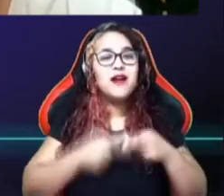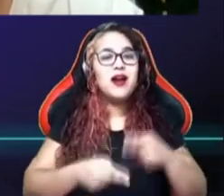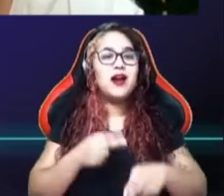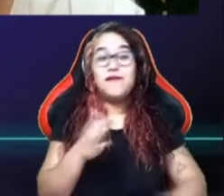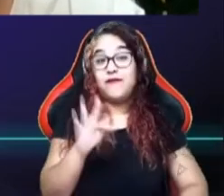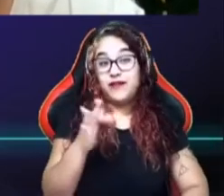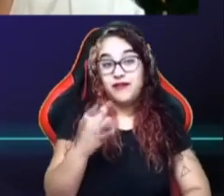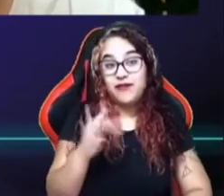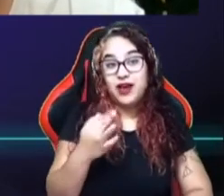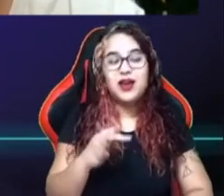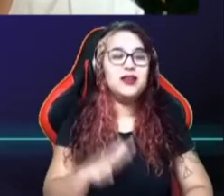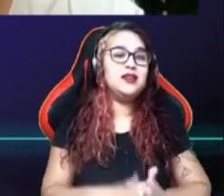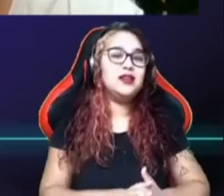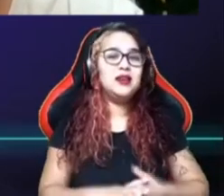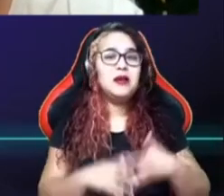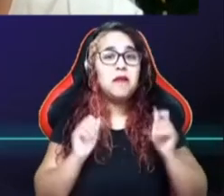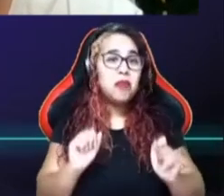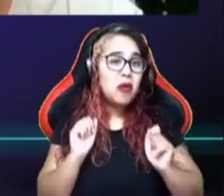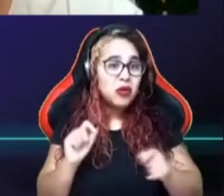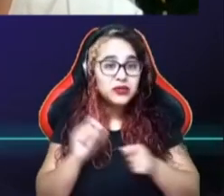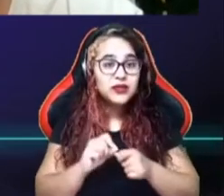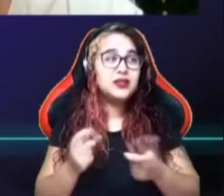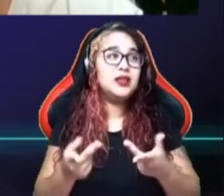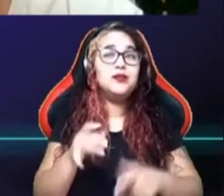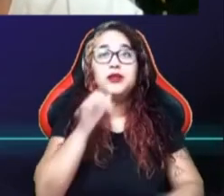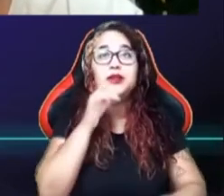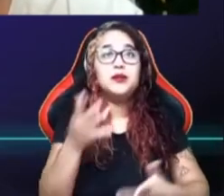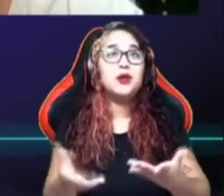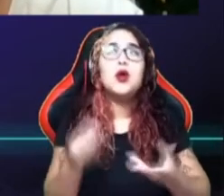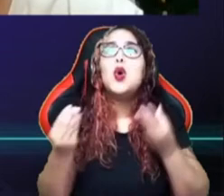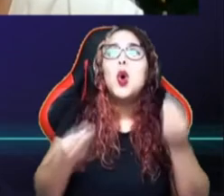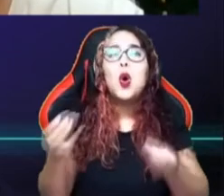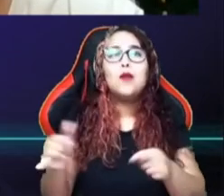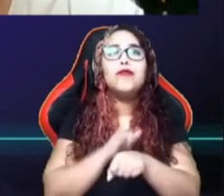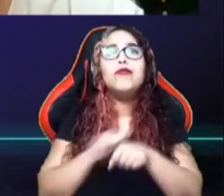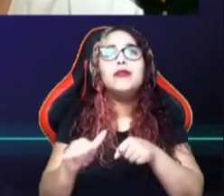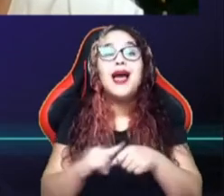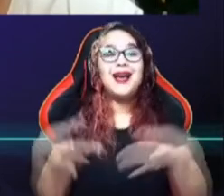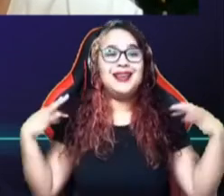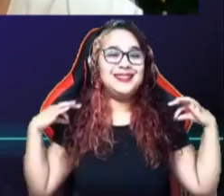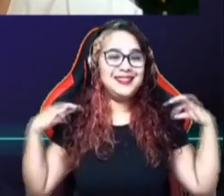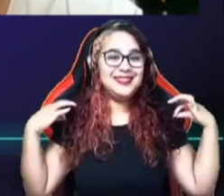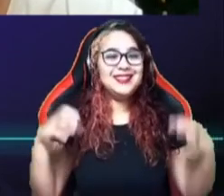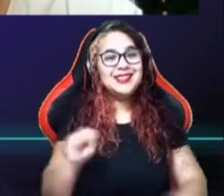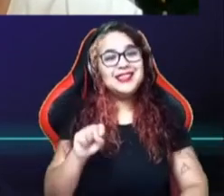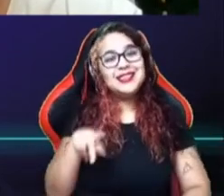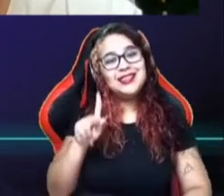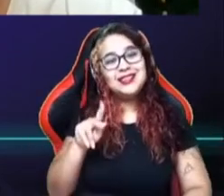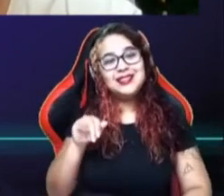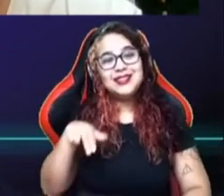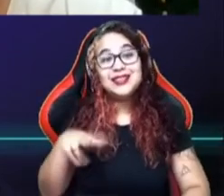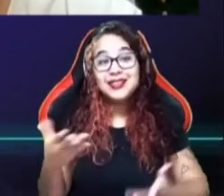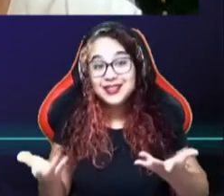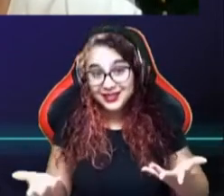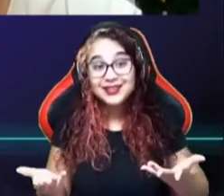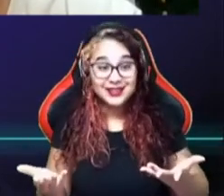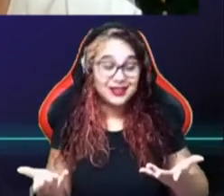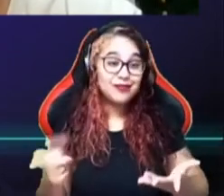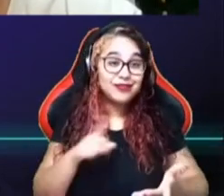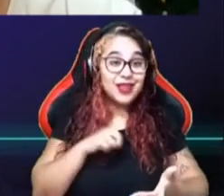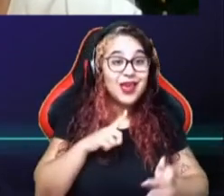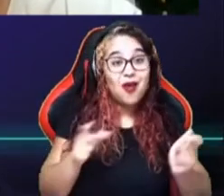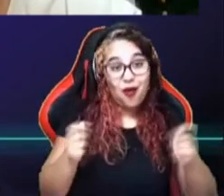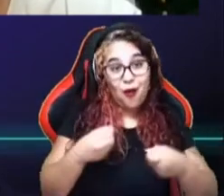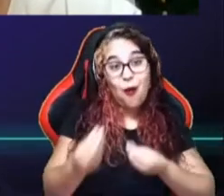tanto com skin ou lá com música, que a gente estava falando, então tem sempre ângulos que dá, mas eu vejo muito como meio que um conteúdo. A gente,